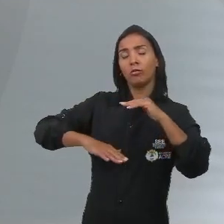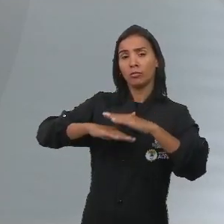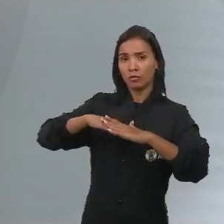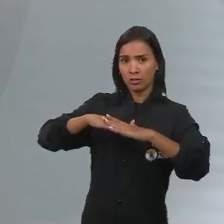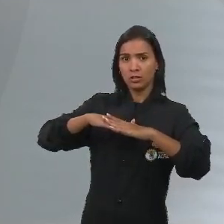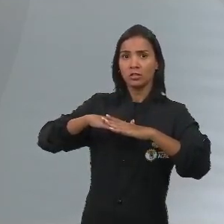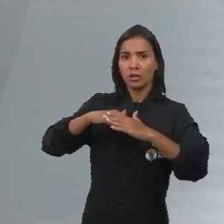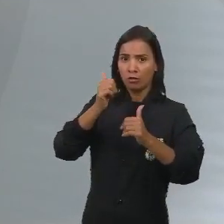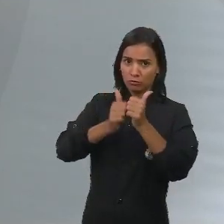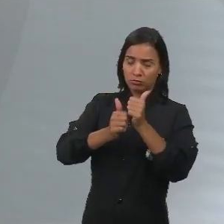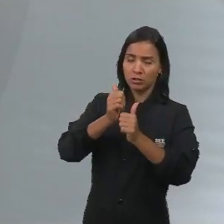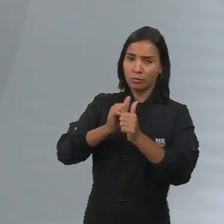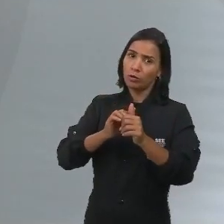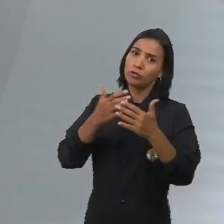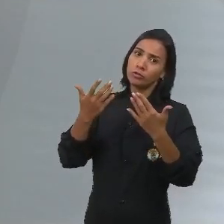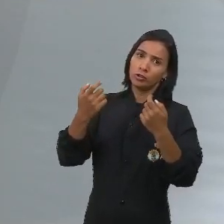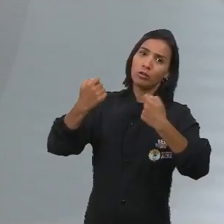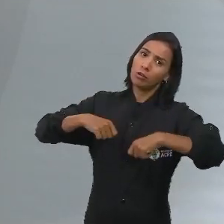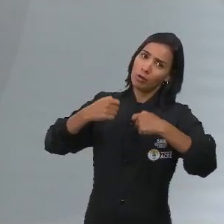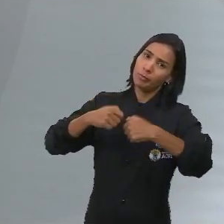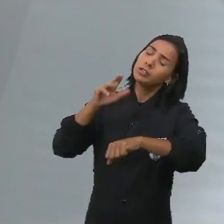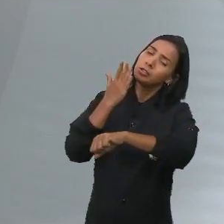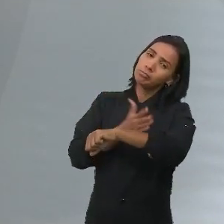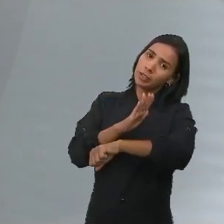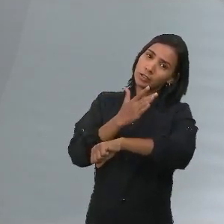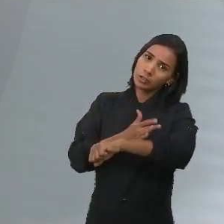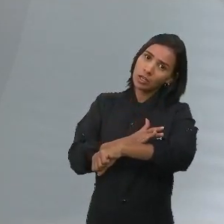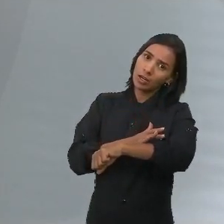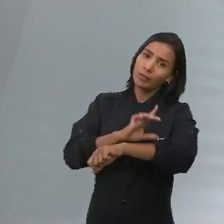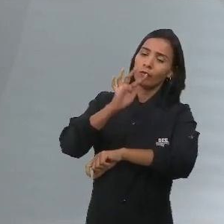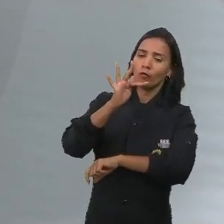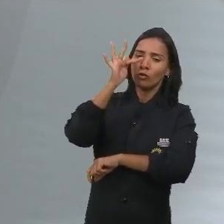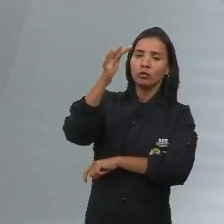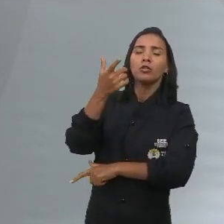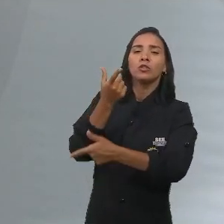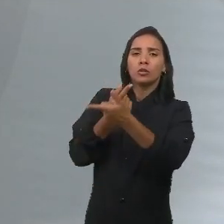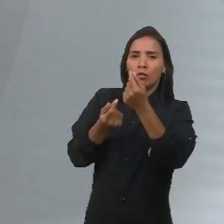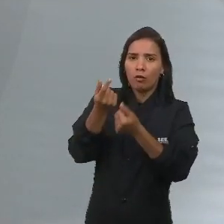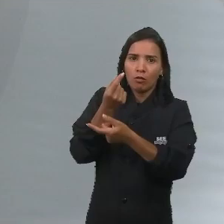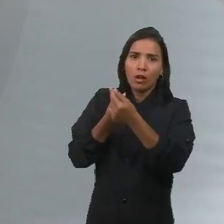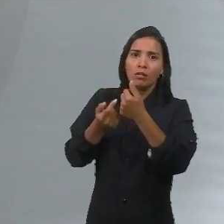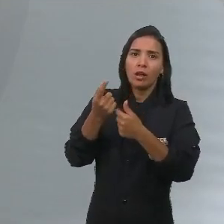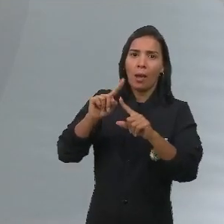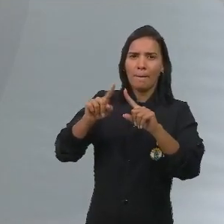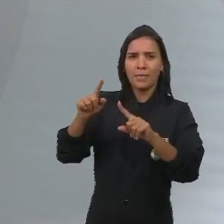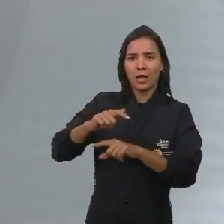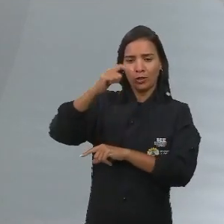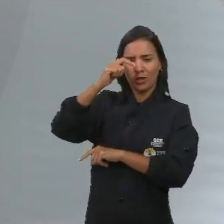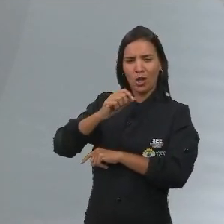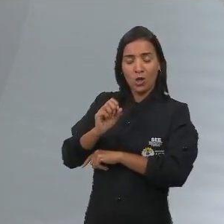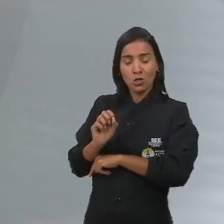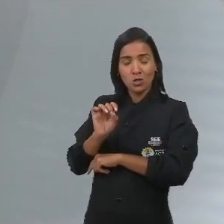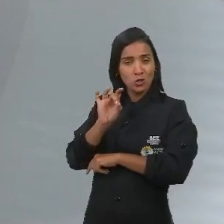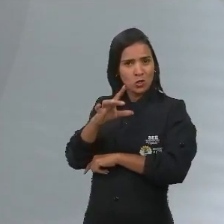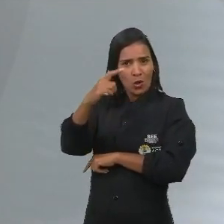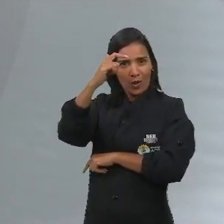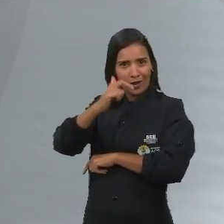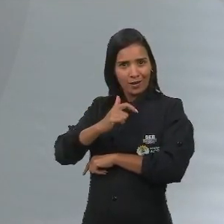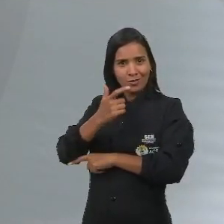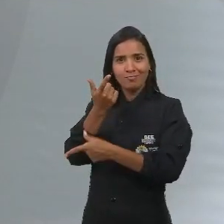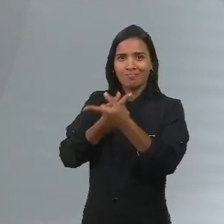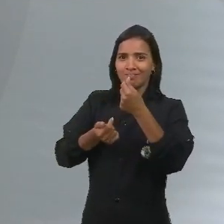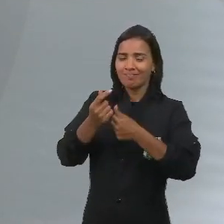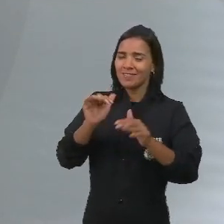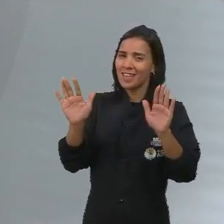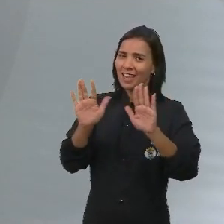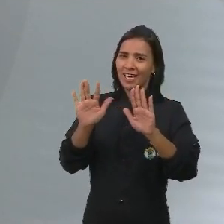ganhar E aí com esse ganho Eu ganho Eu lucro e só que eu que lucro não porque tem todo uma indústria tem todo um